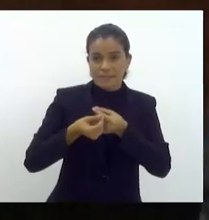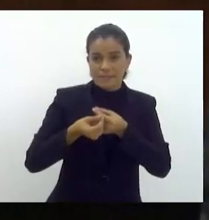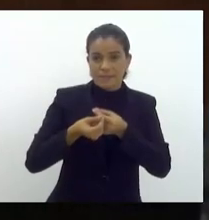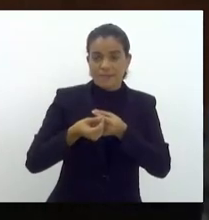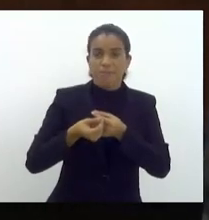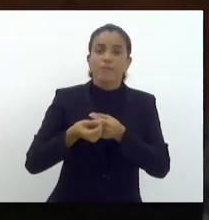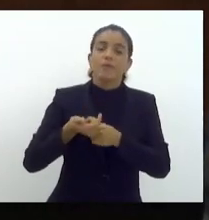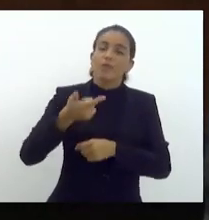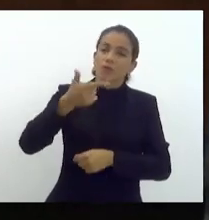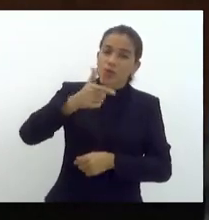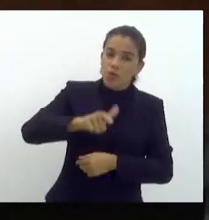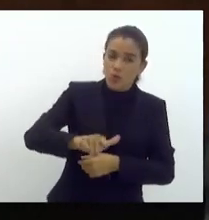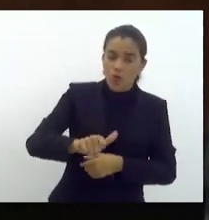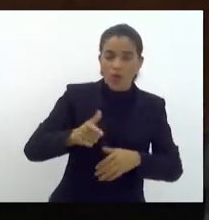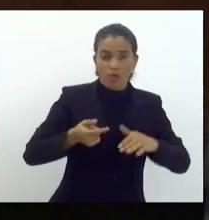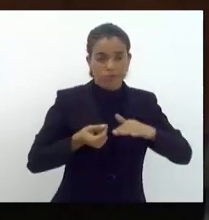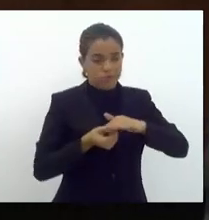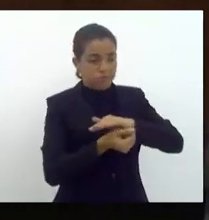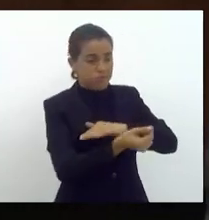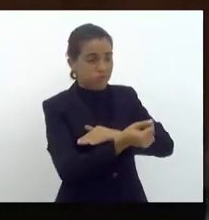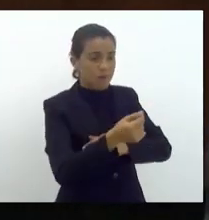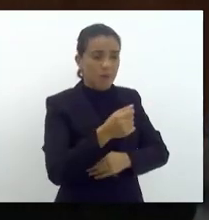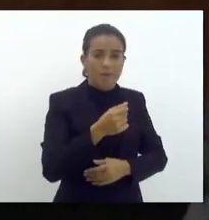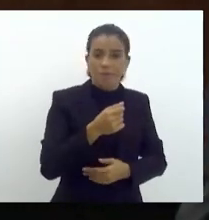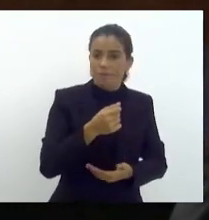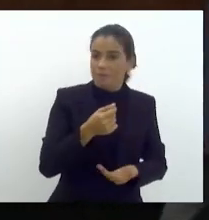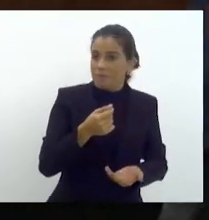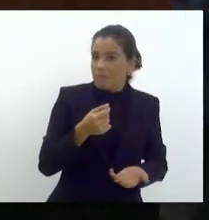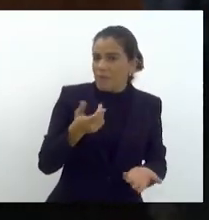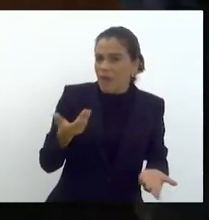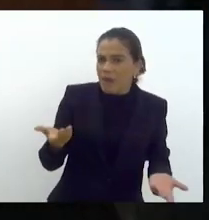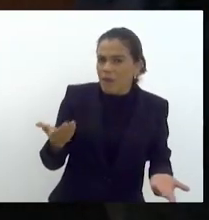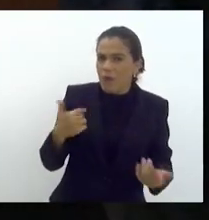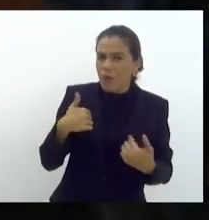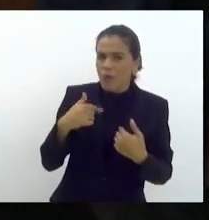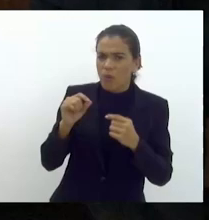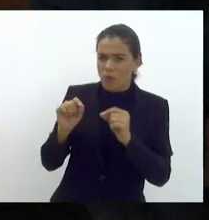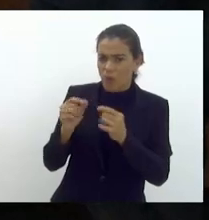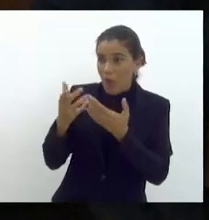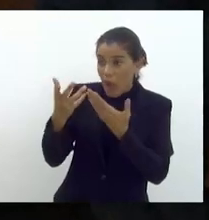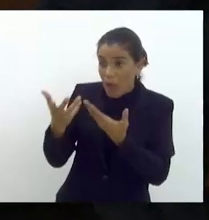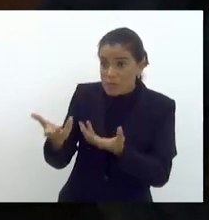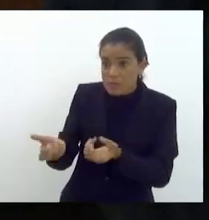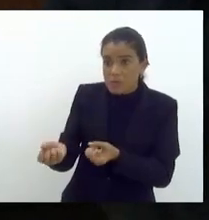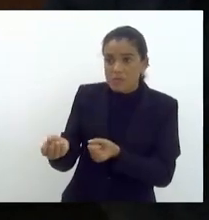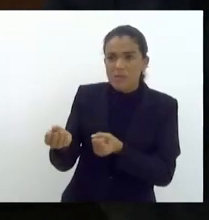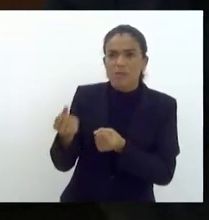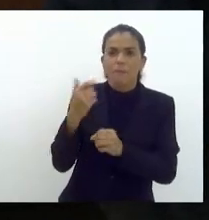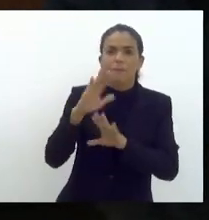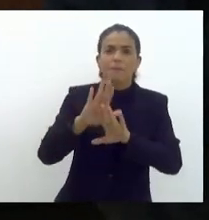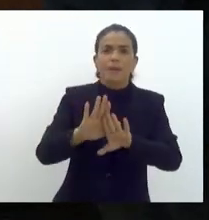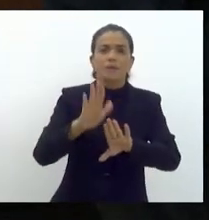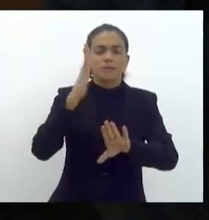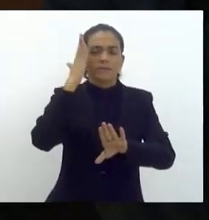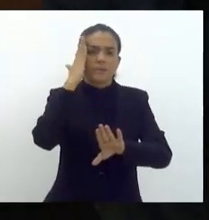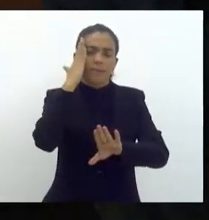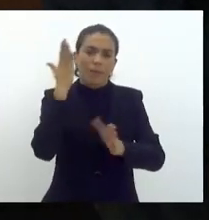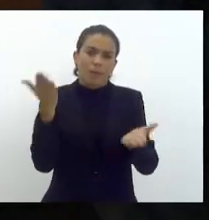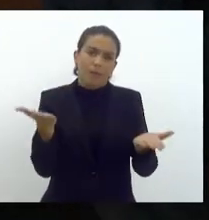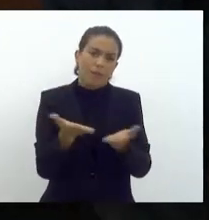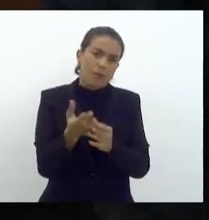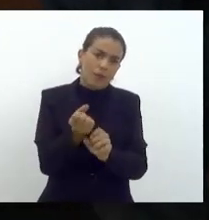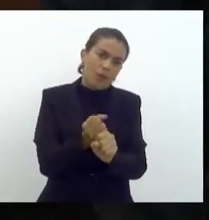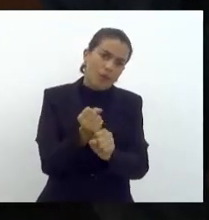retorne ao tesouro aí eu retruquei aceitamos sabendo que este